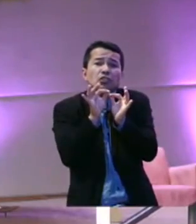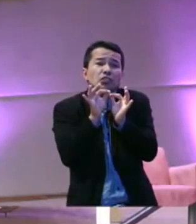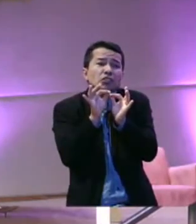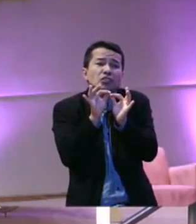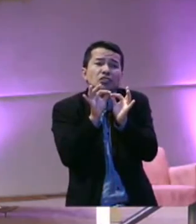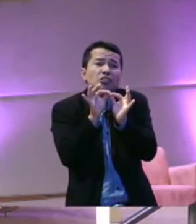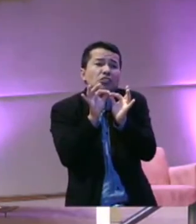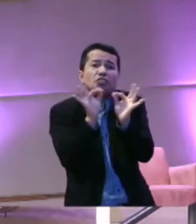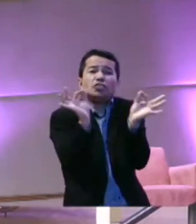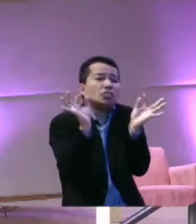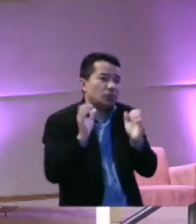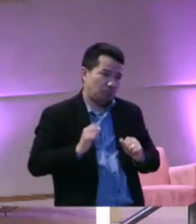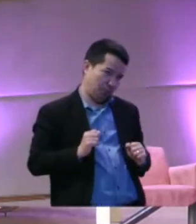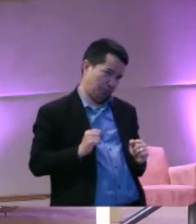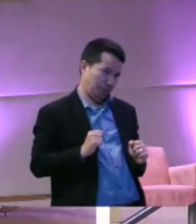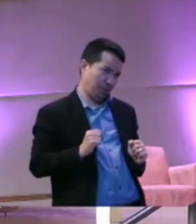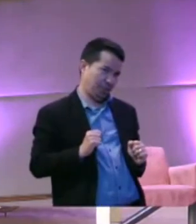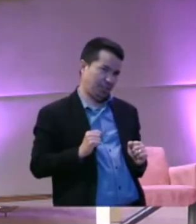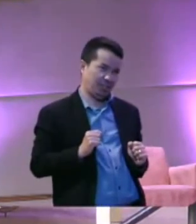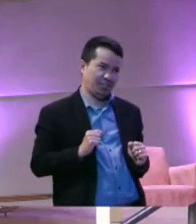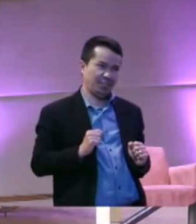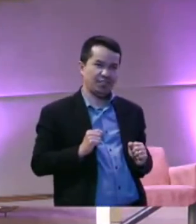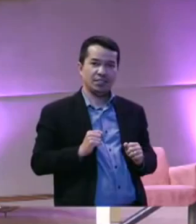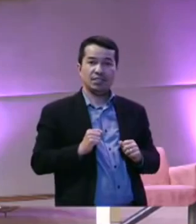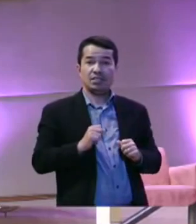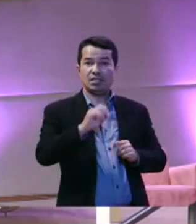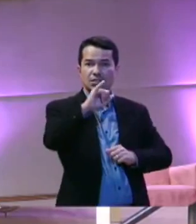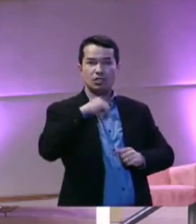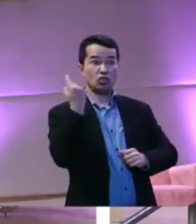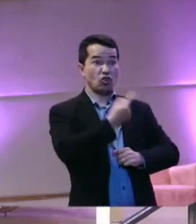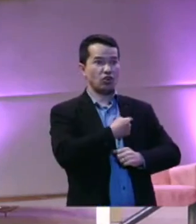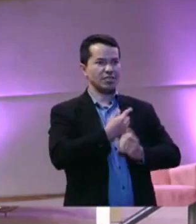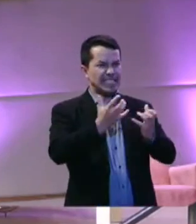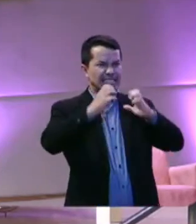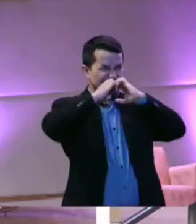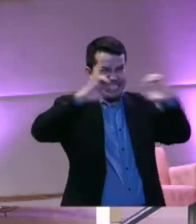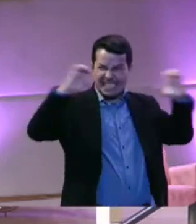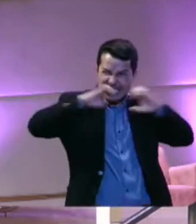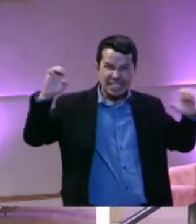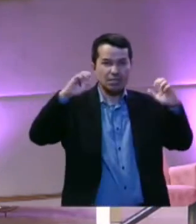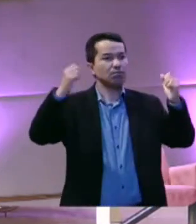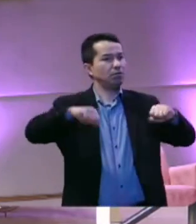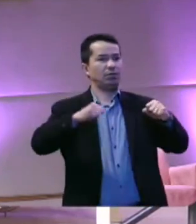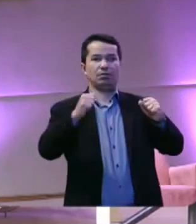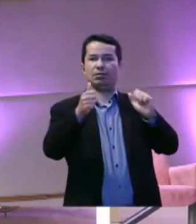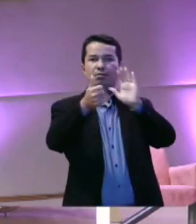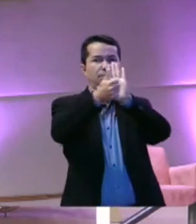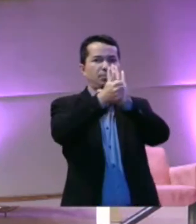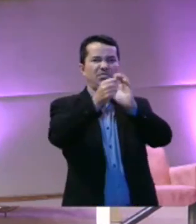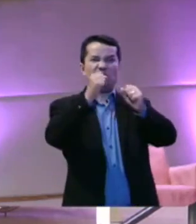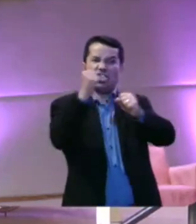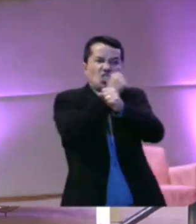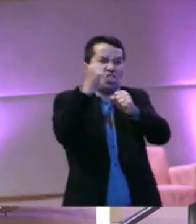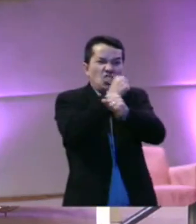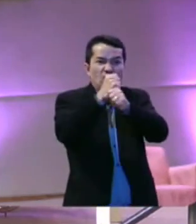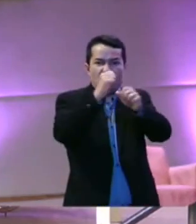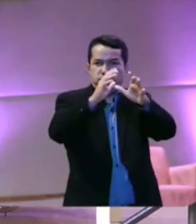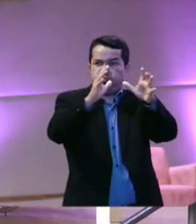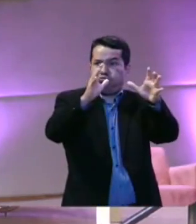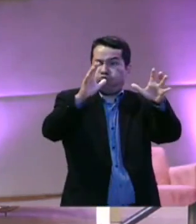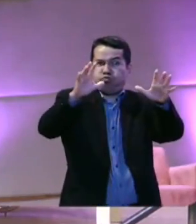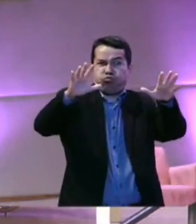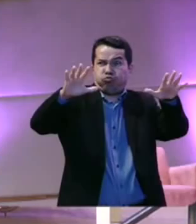maravilhosamente estendida se nós nos colocássemos na brecha para que o Senhor fizesse através de